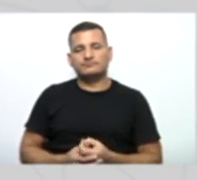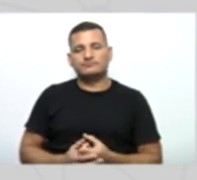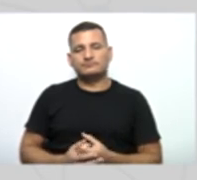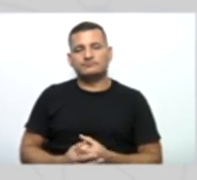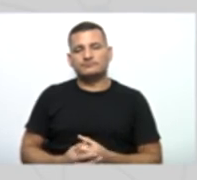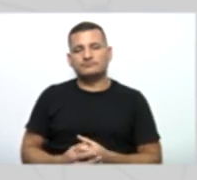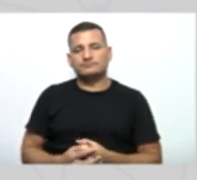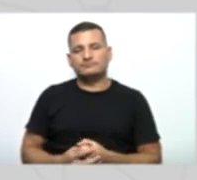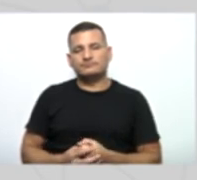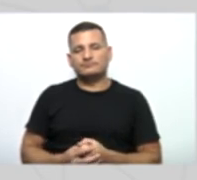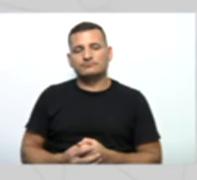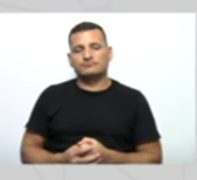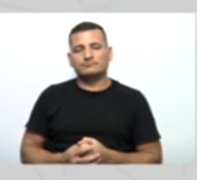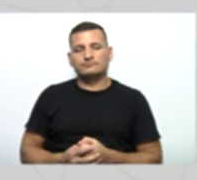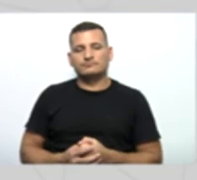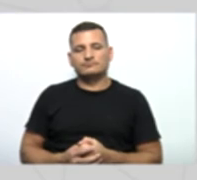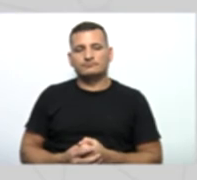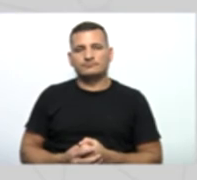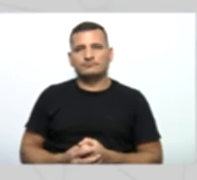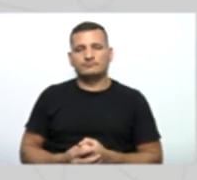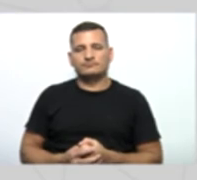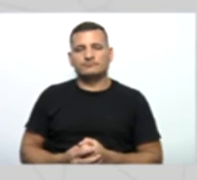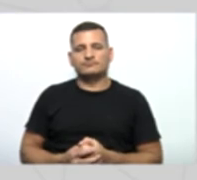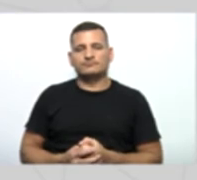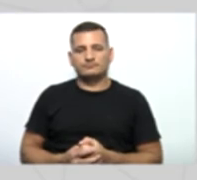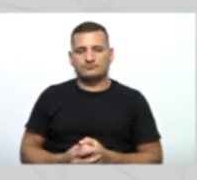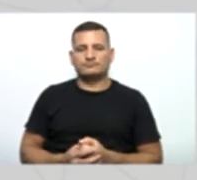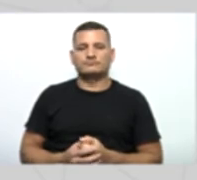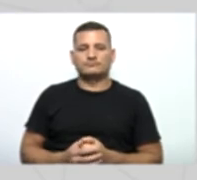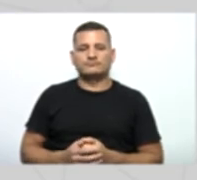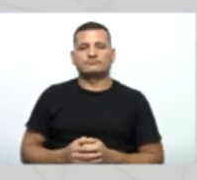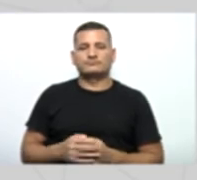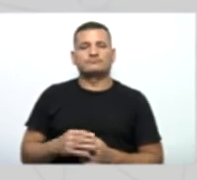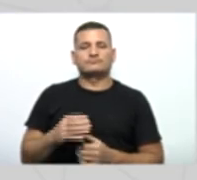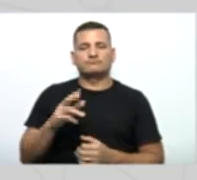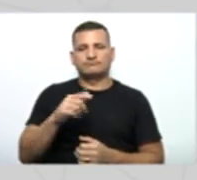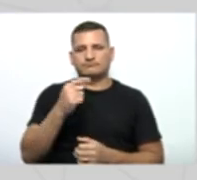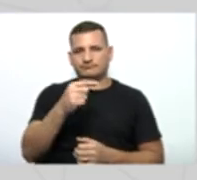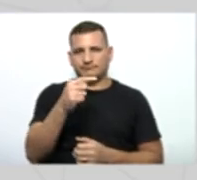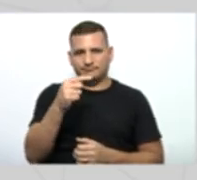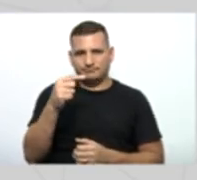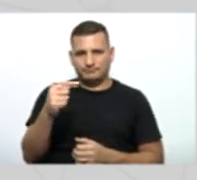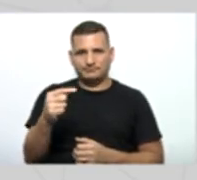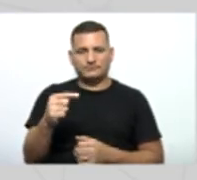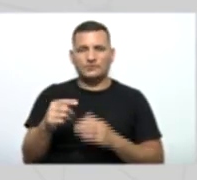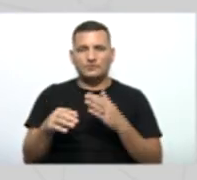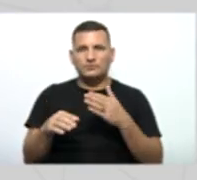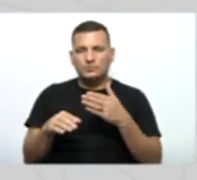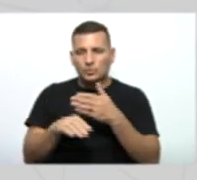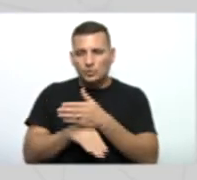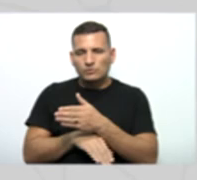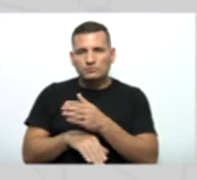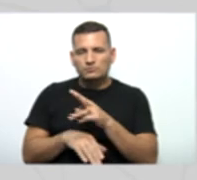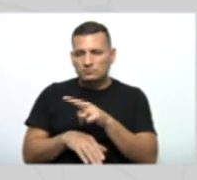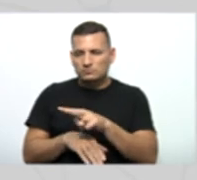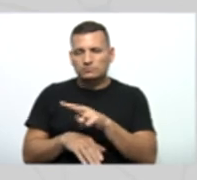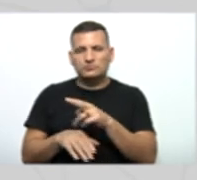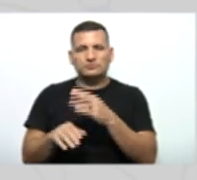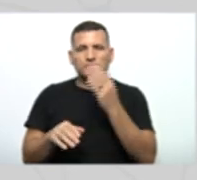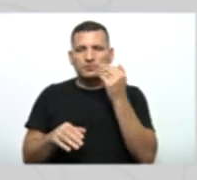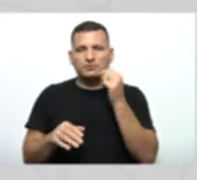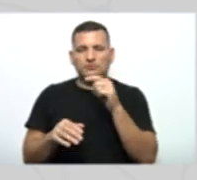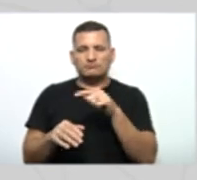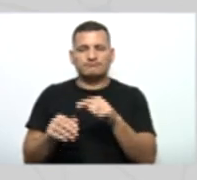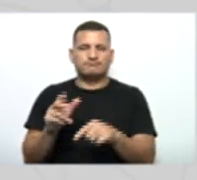tipo privado. Então, ele vai interpretar esses dois underlines com toda certeza que referencia um atributo do tipo